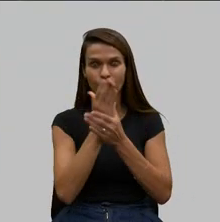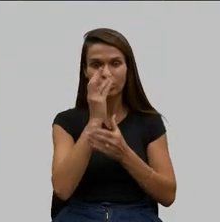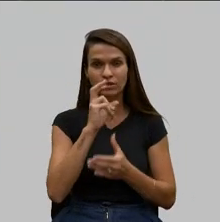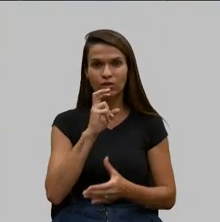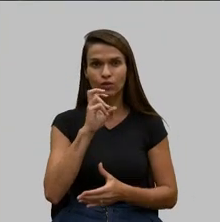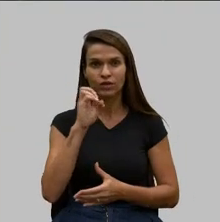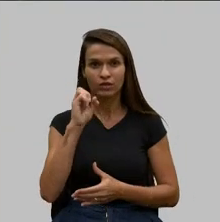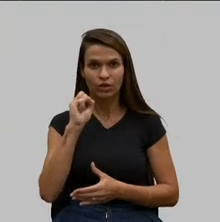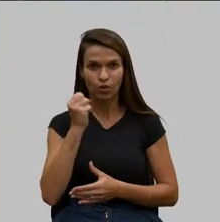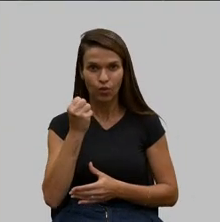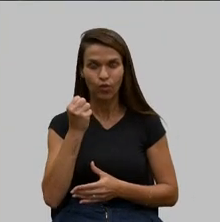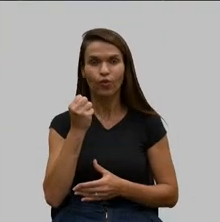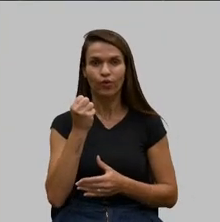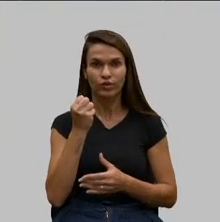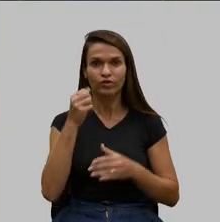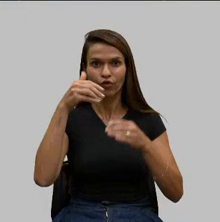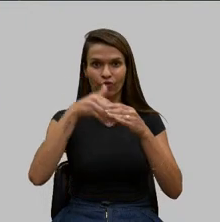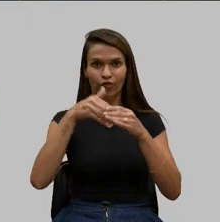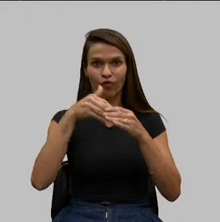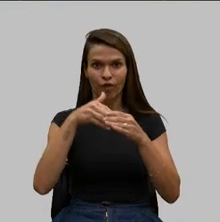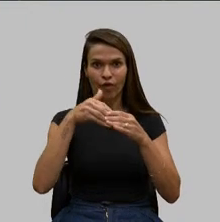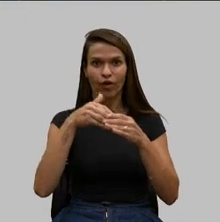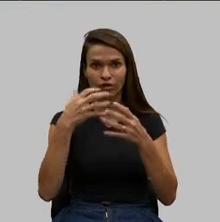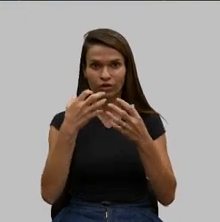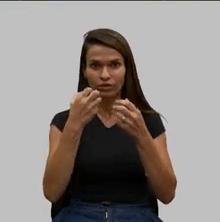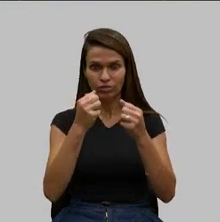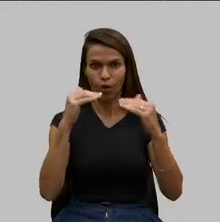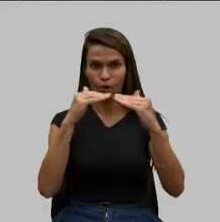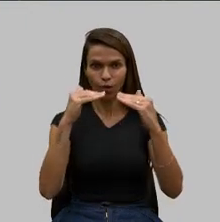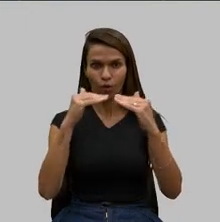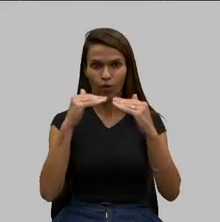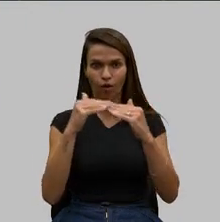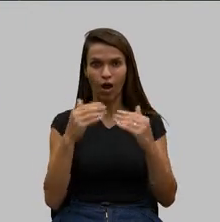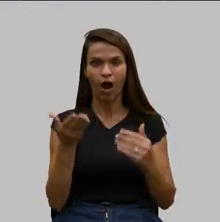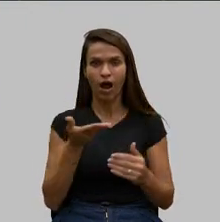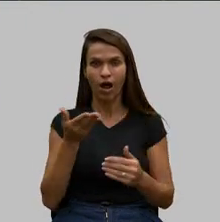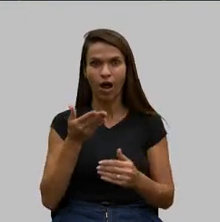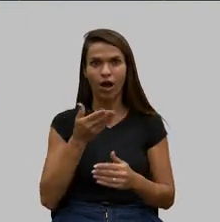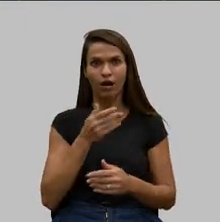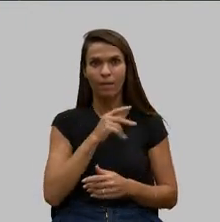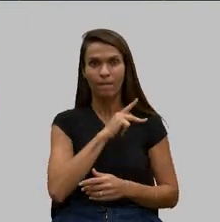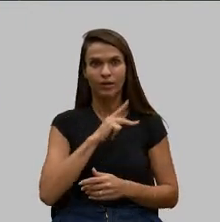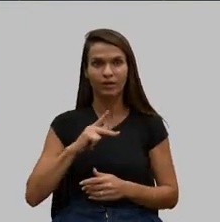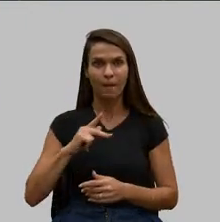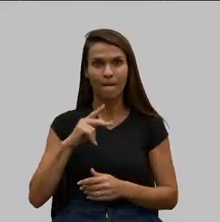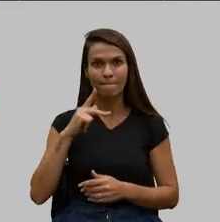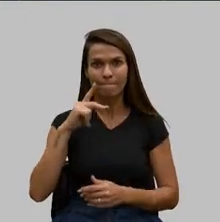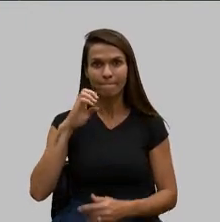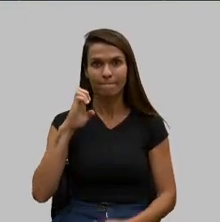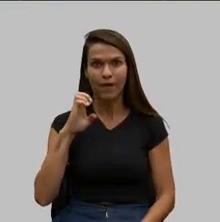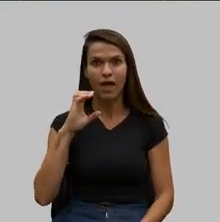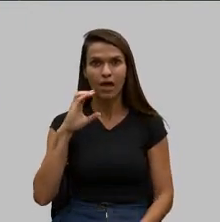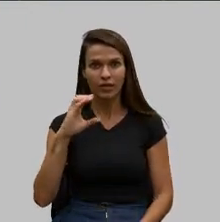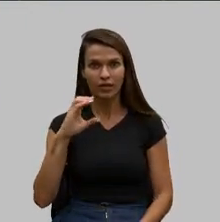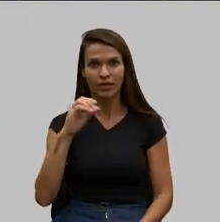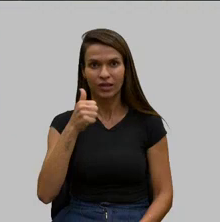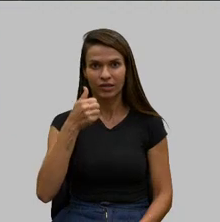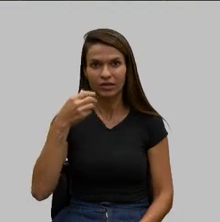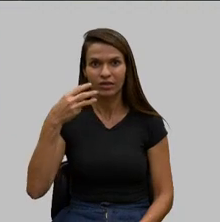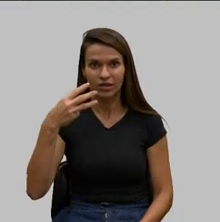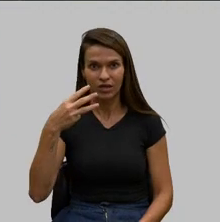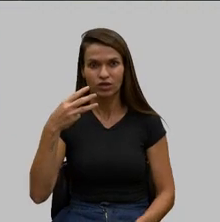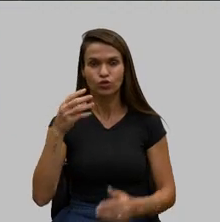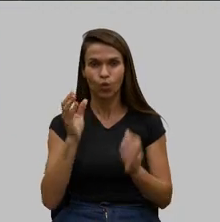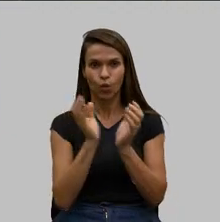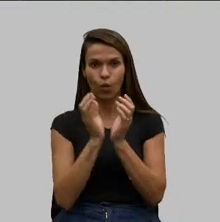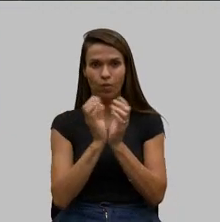votos a favor e Nós já vamos agilizar como presidente da pc3 da comissão especial para que